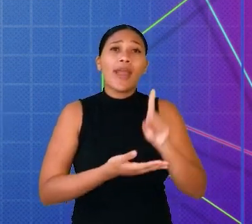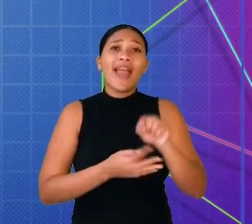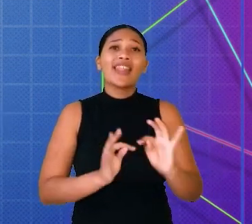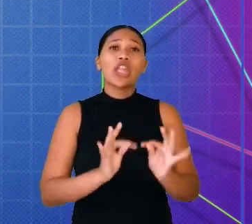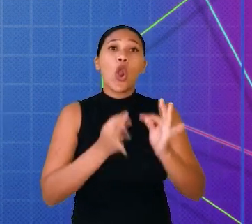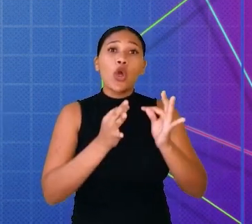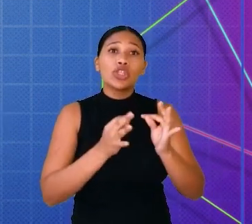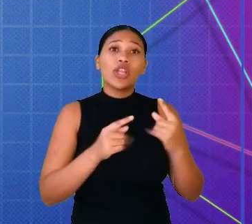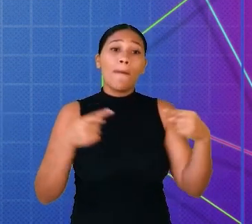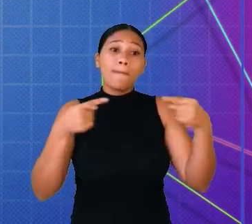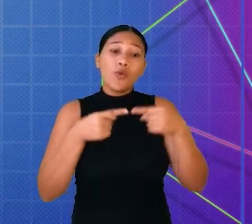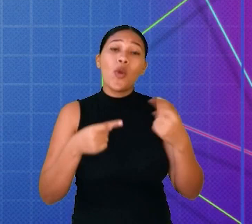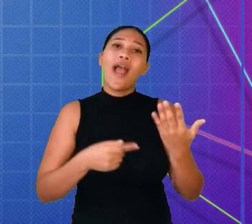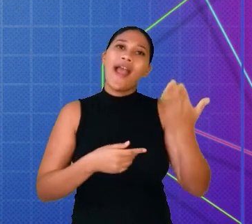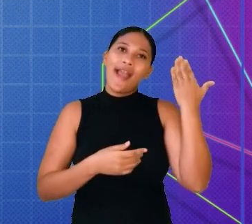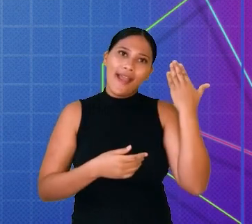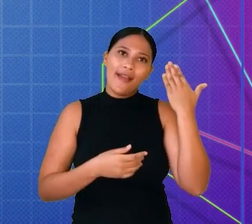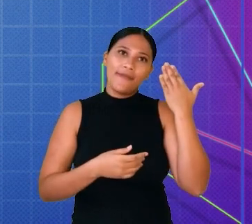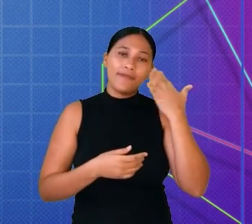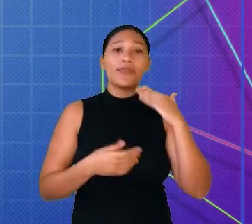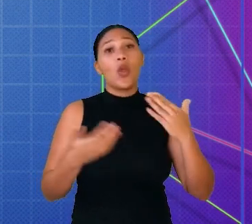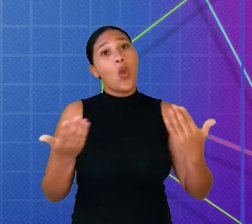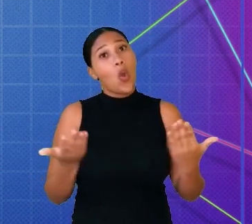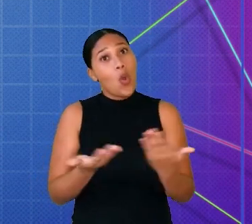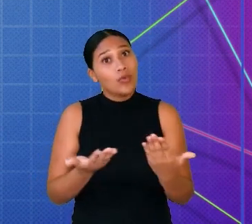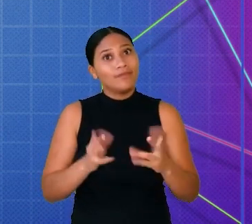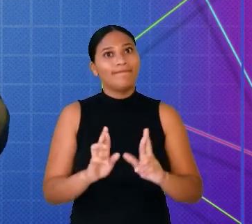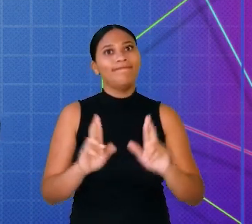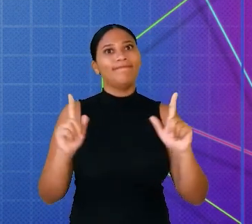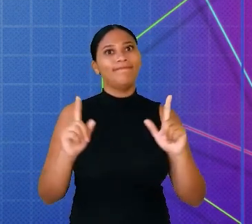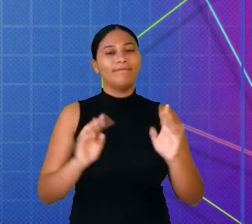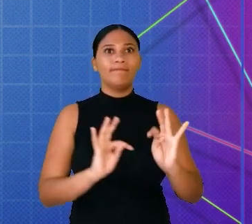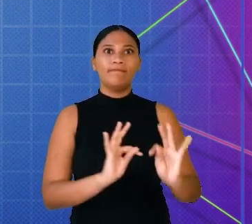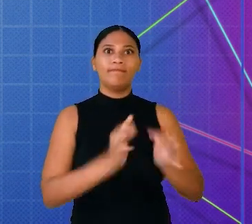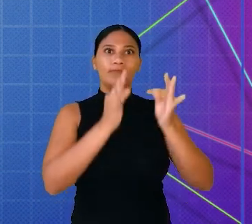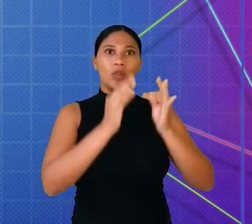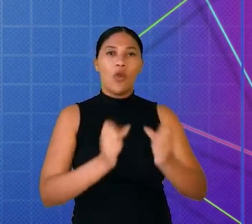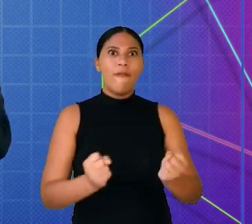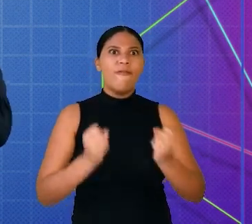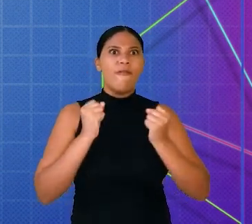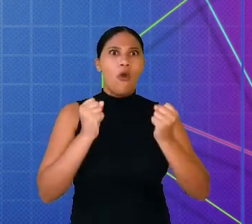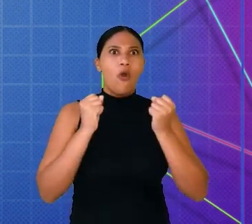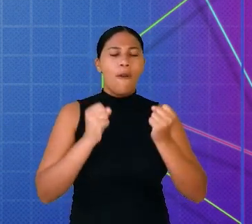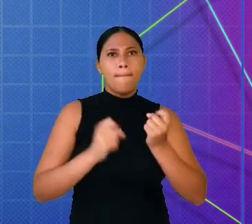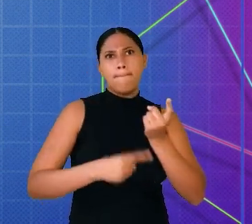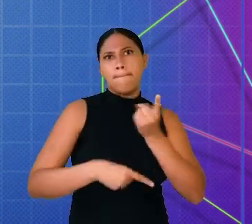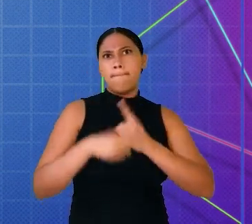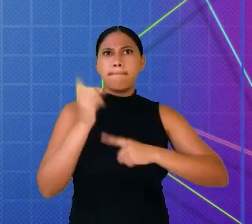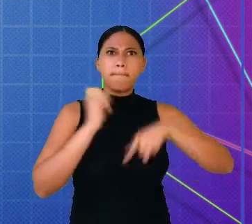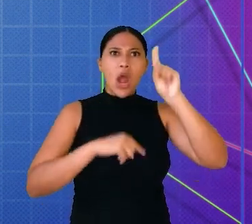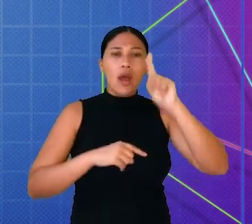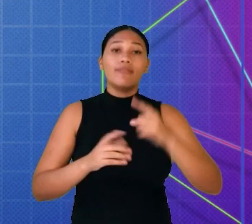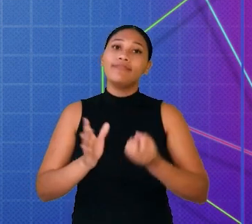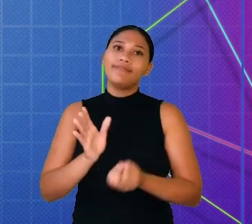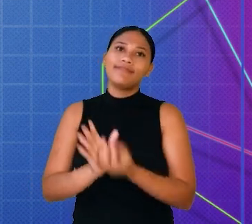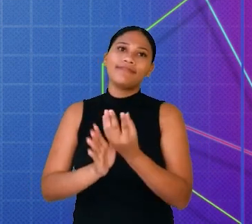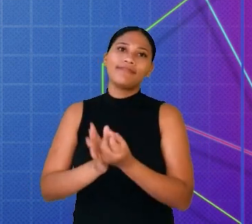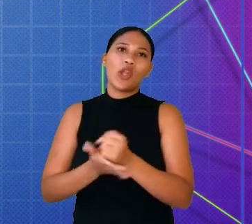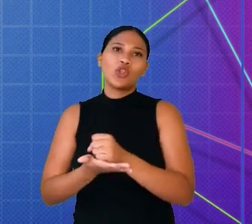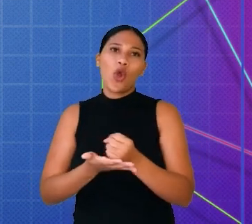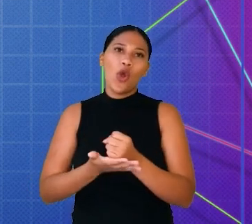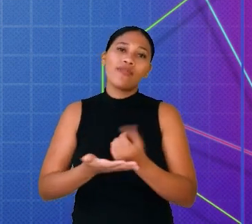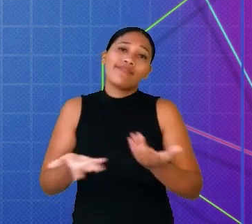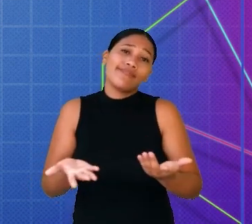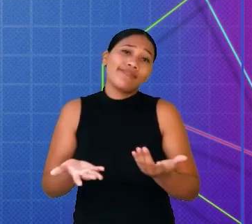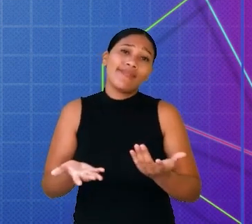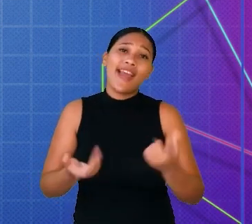que se baseavam nas tecnologias que tinham naquela época também. Hoje em dia, nós temos máquinas muito mais fortes que possibilitam a produção de